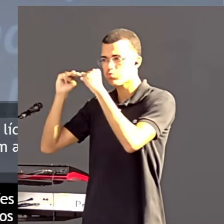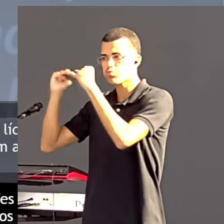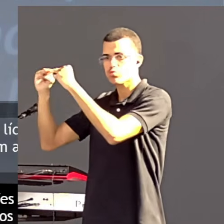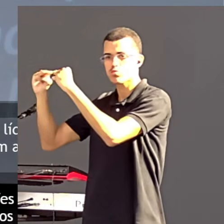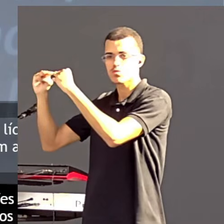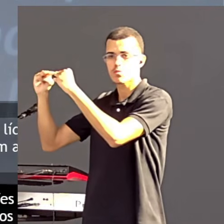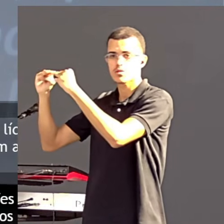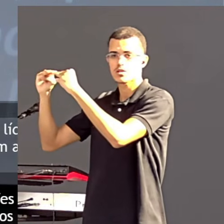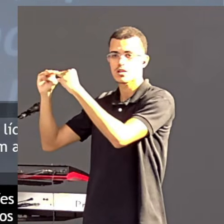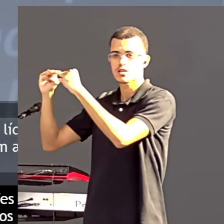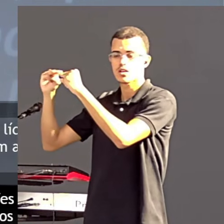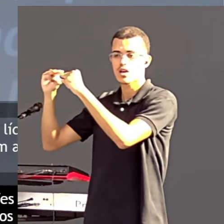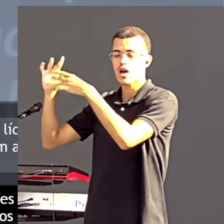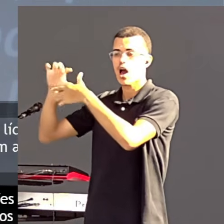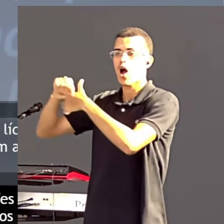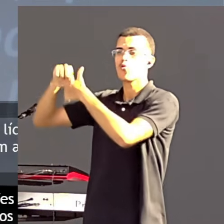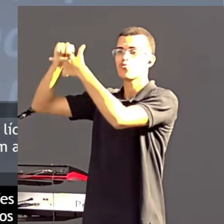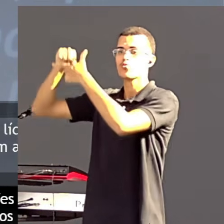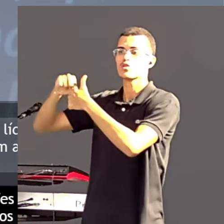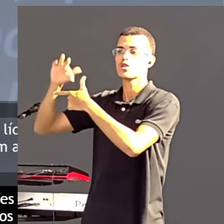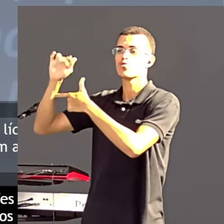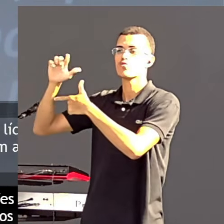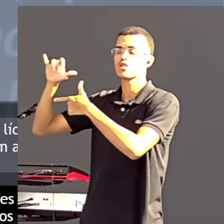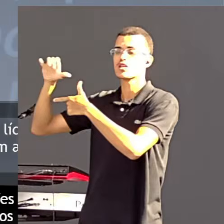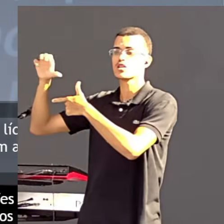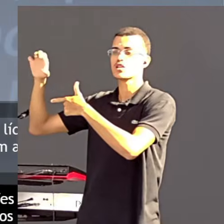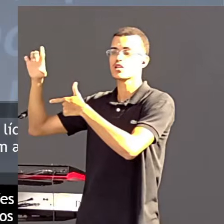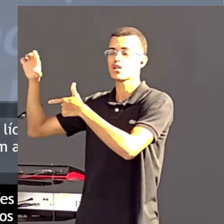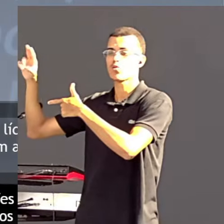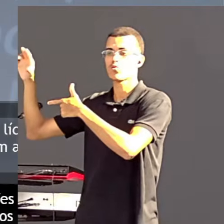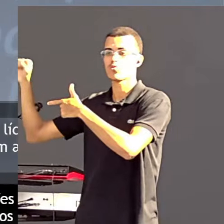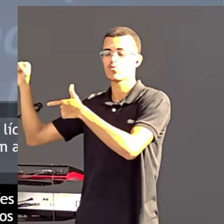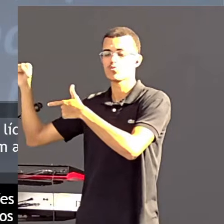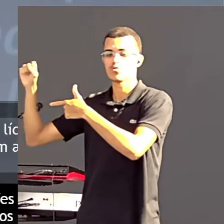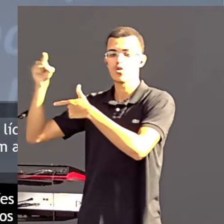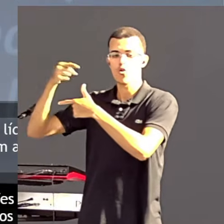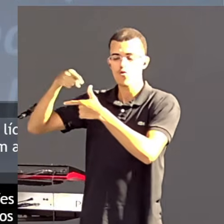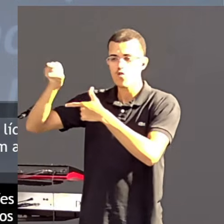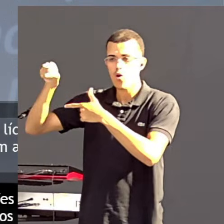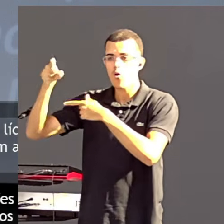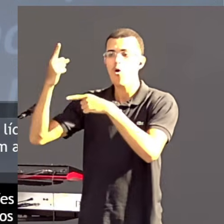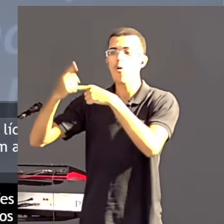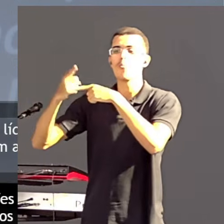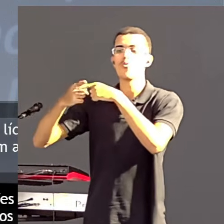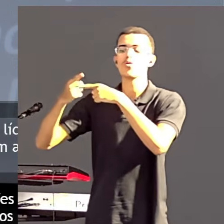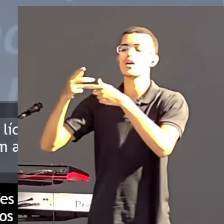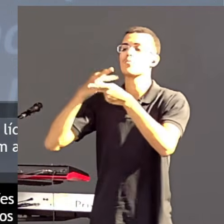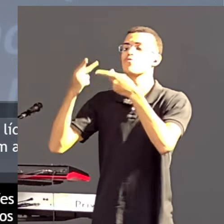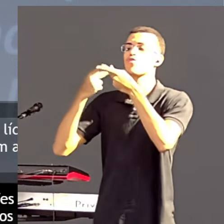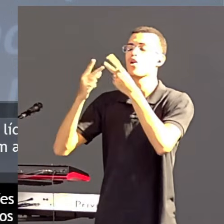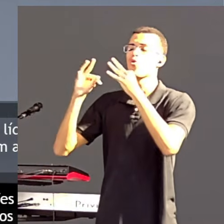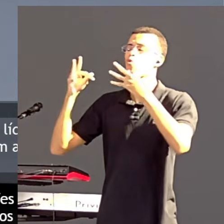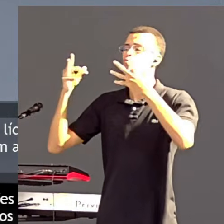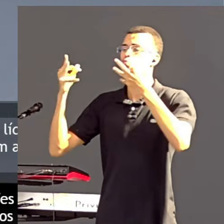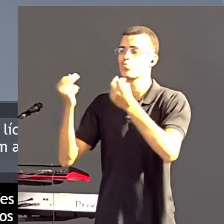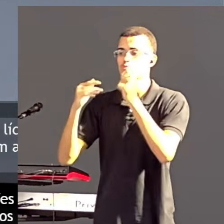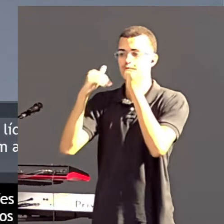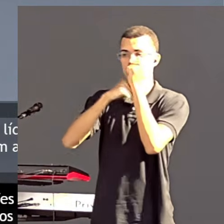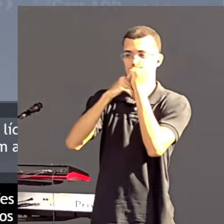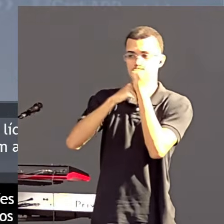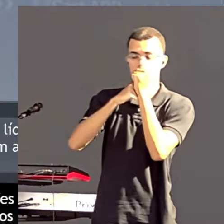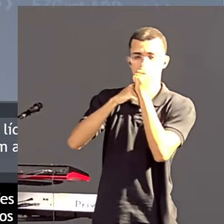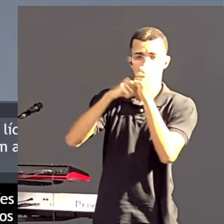filisteus: subam mais esta vez, pois ele me contou todo o segredo. Os líderes